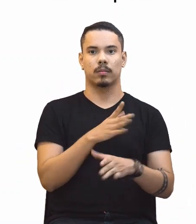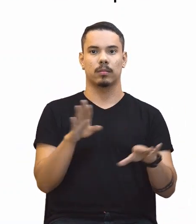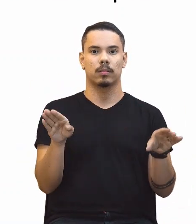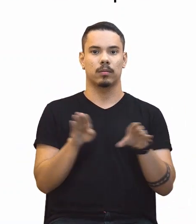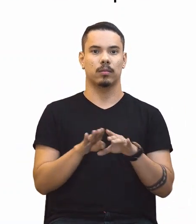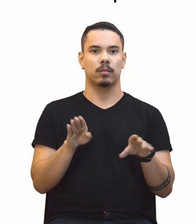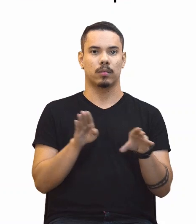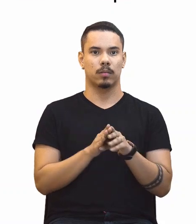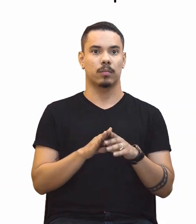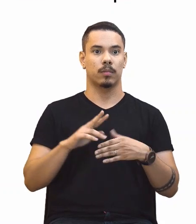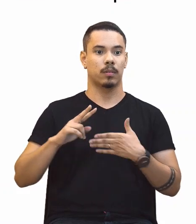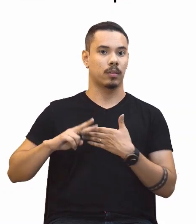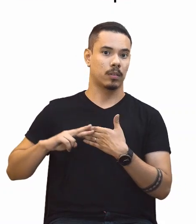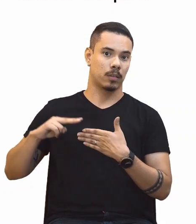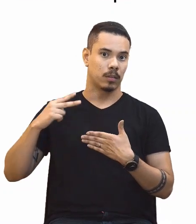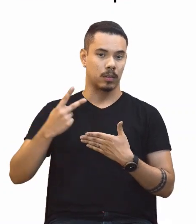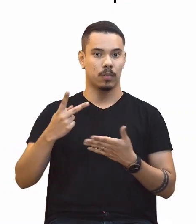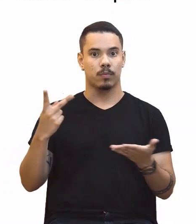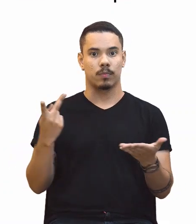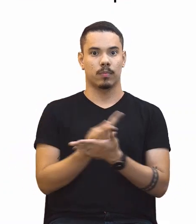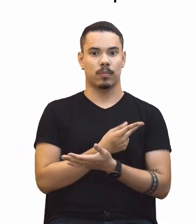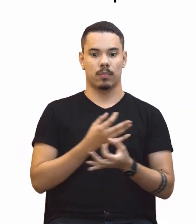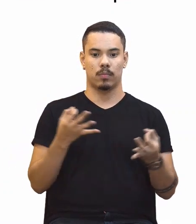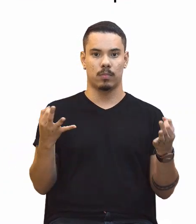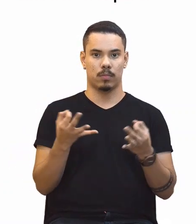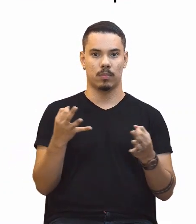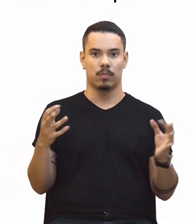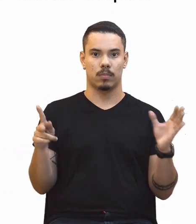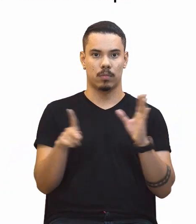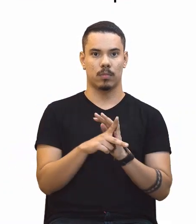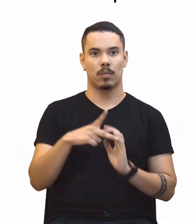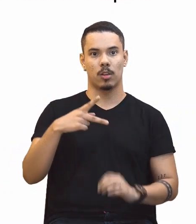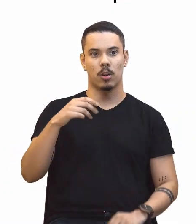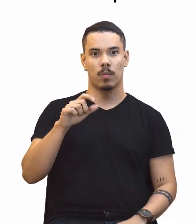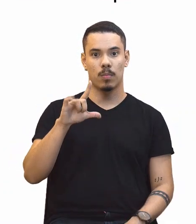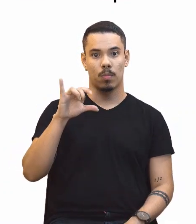como efeito da perfeição da polis grega.